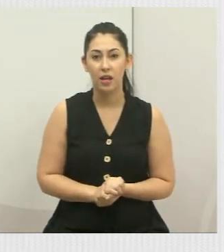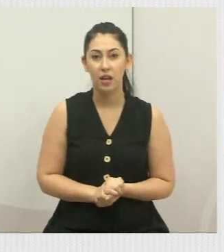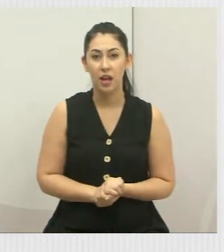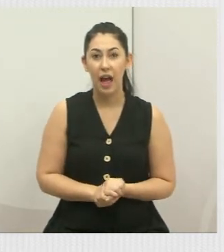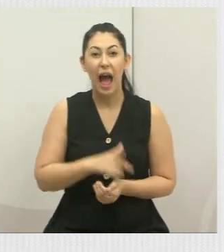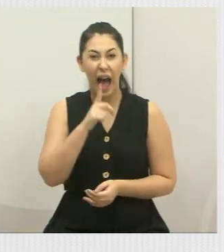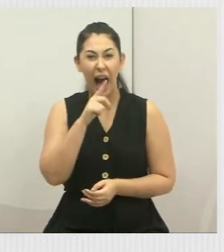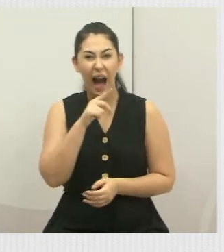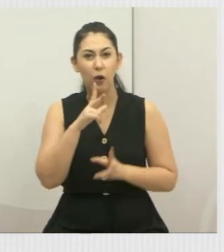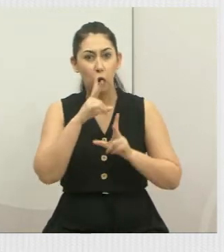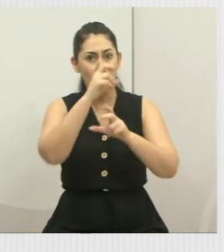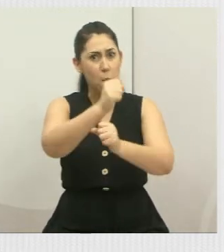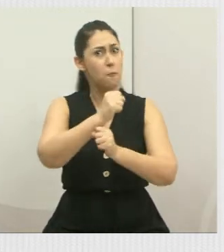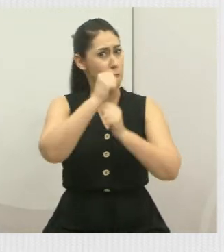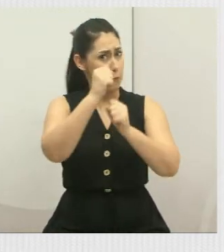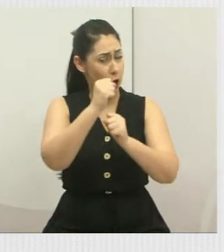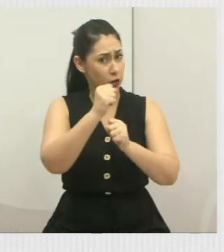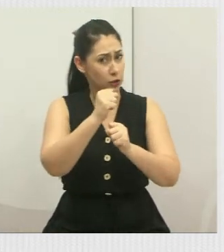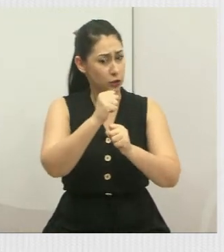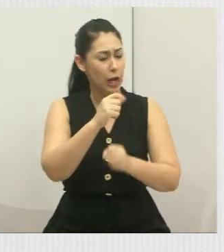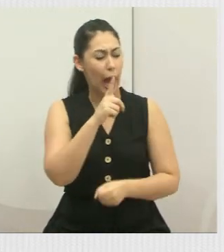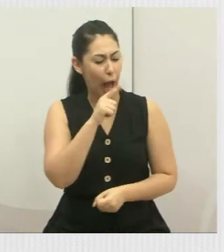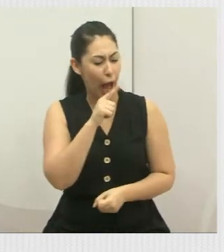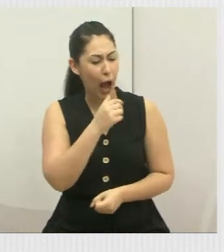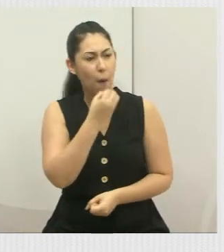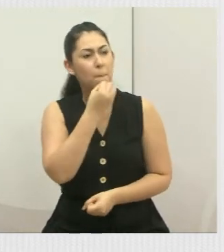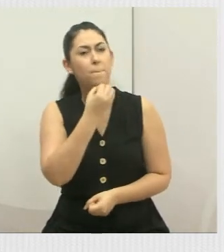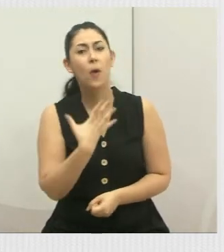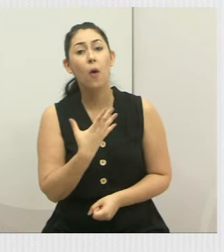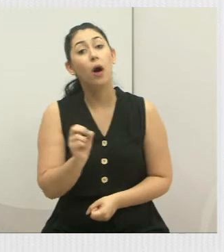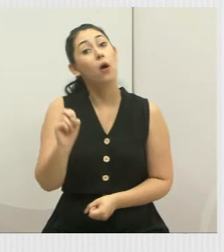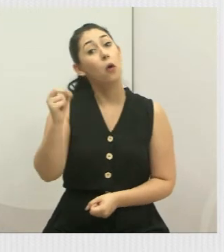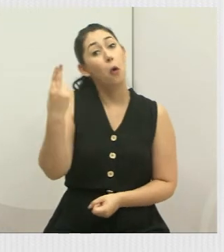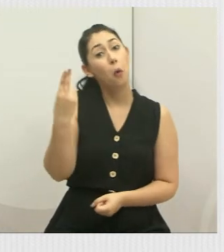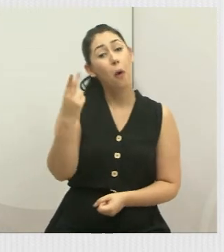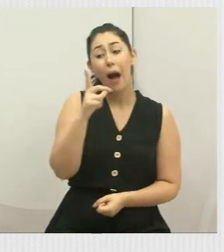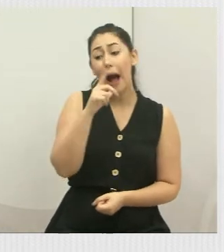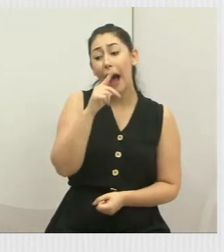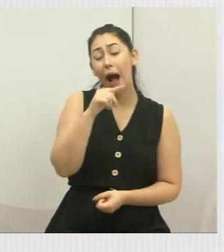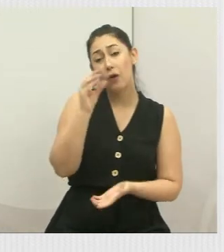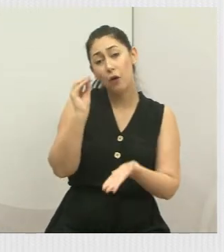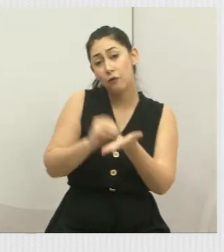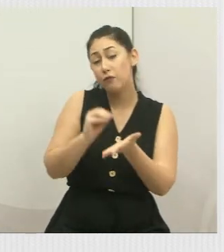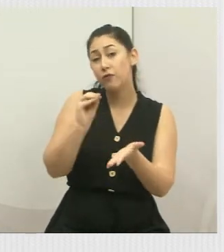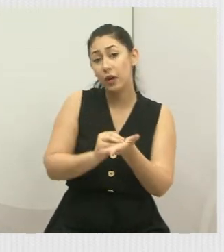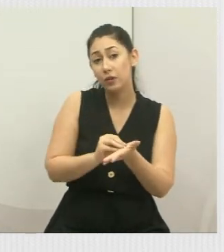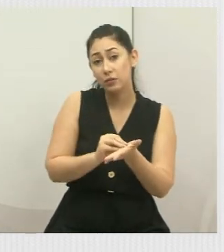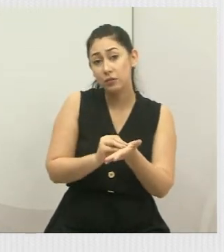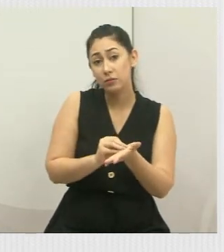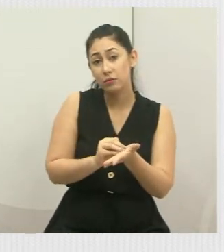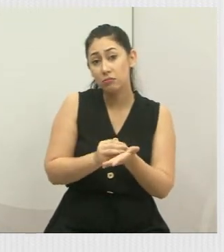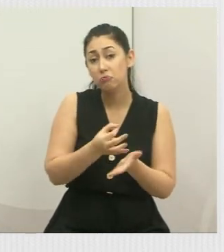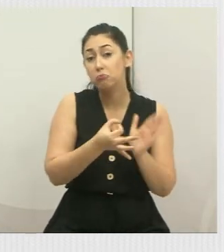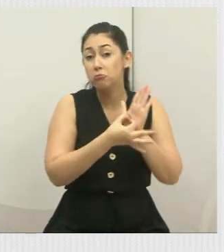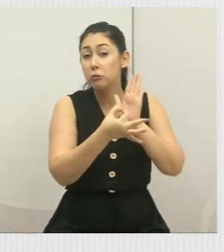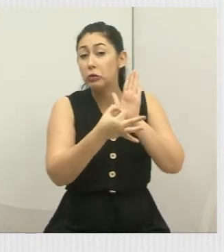água, qualidade da água servida ou falta d'água? Qual é a sua opinião a respeito disso? Ruim, regular, bom